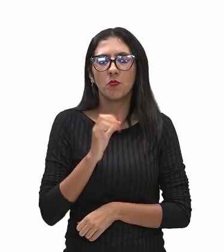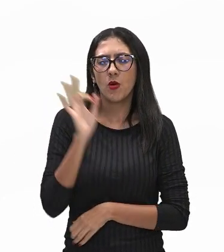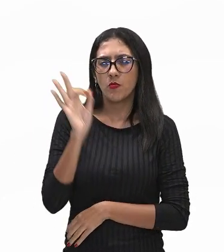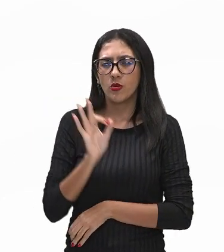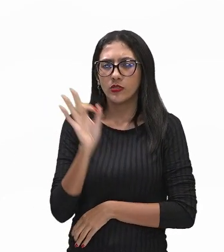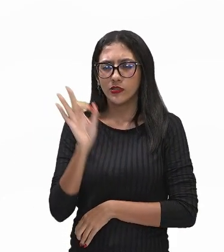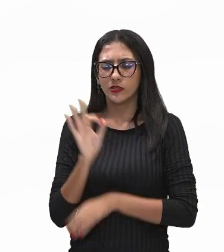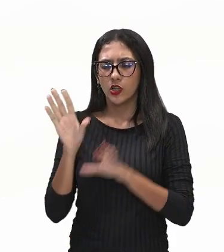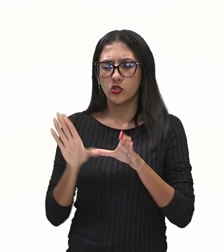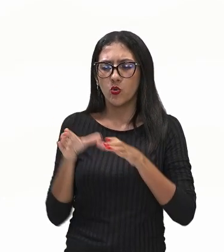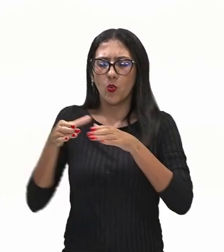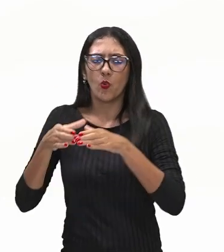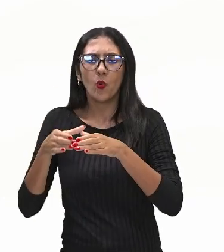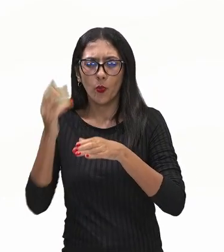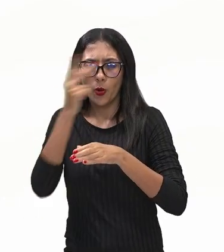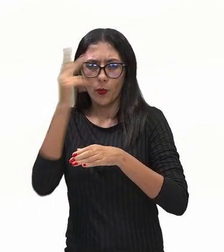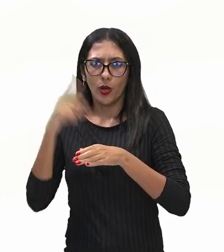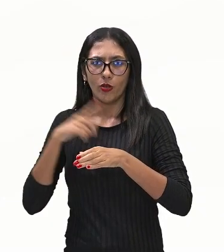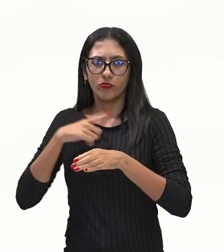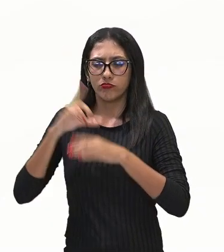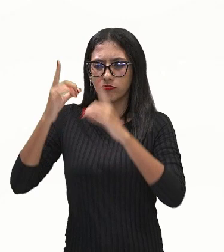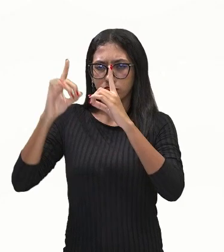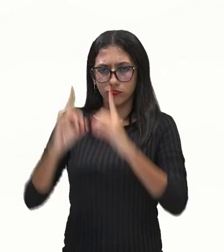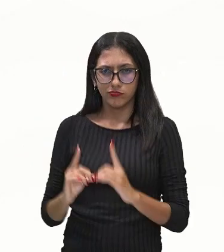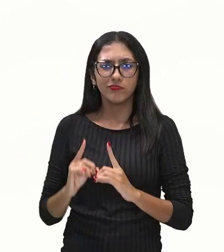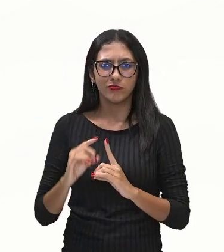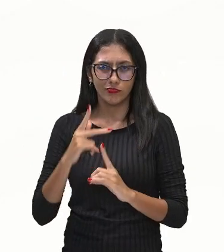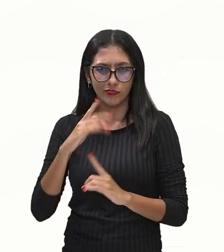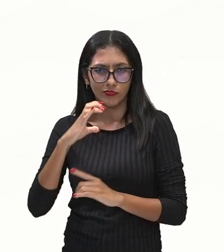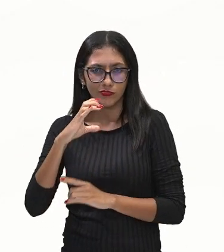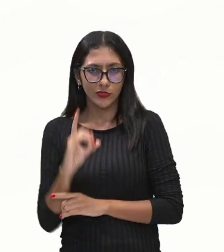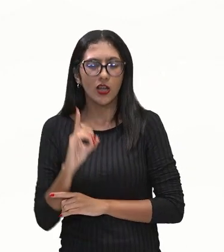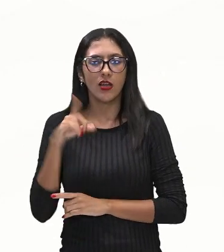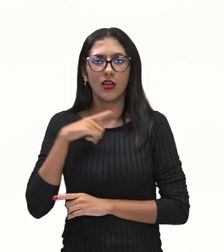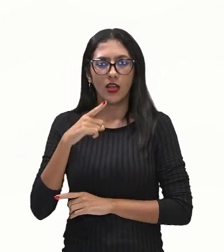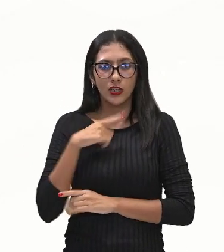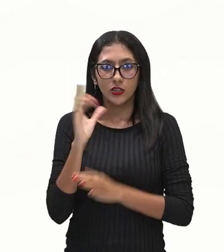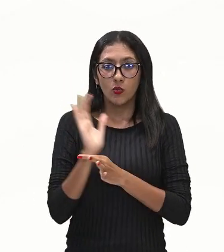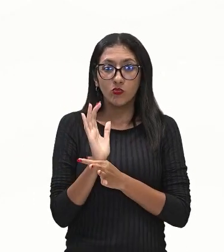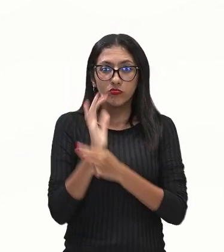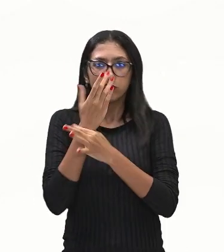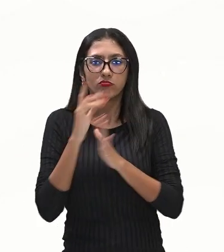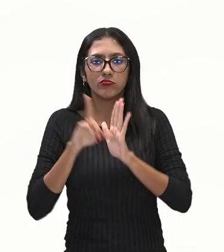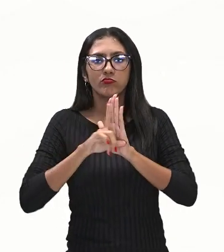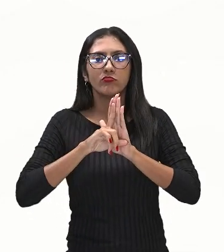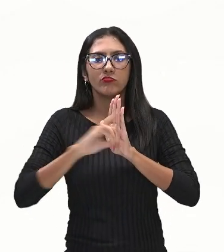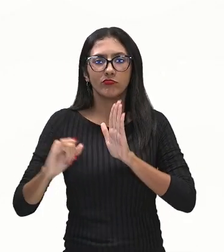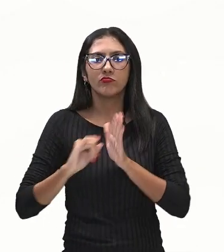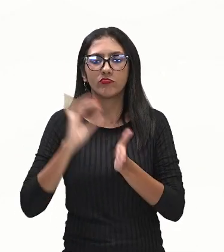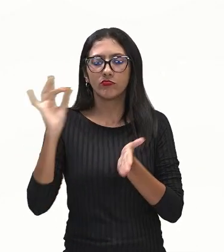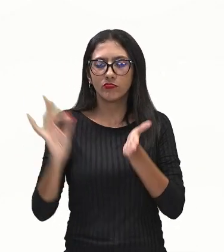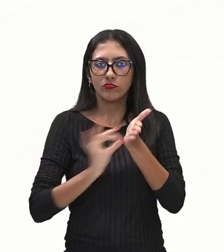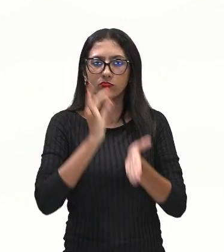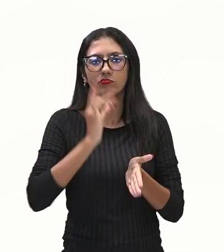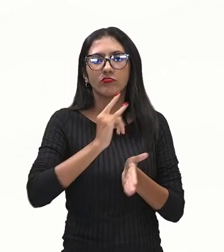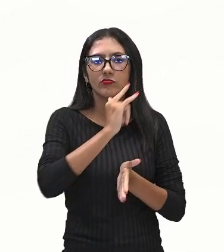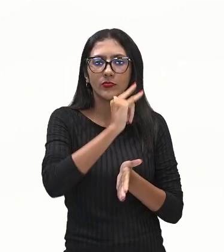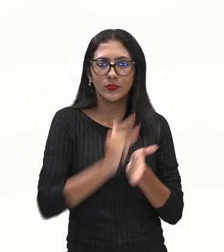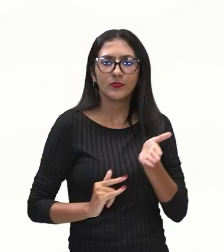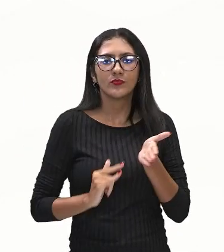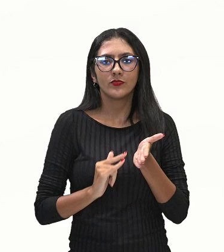chamadas pessoas com deficiência, PCD, é um direito assegurado no recém-aprovado Estatuto da Pessoa